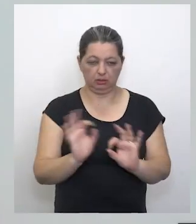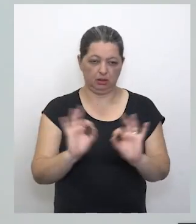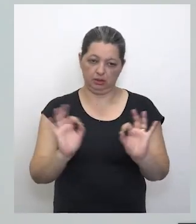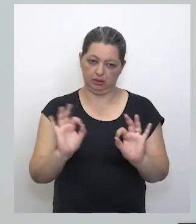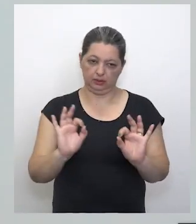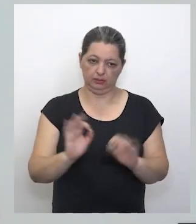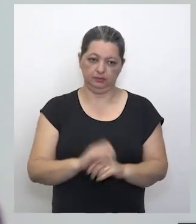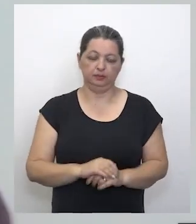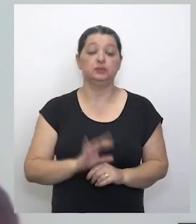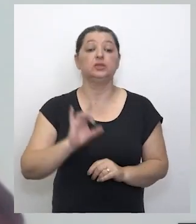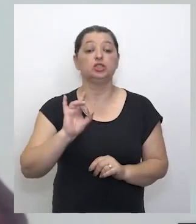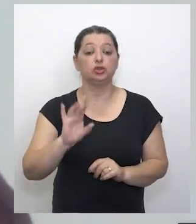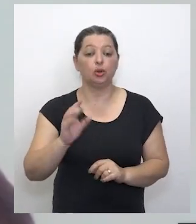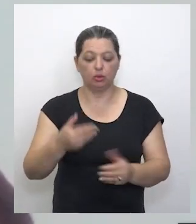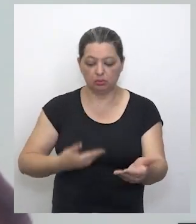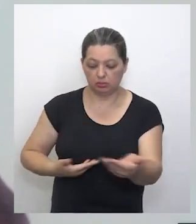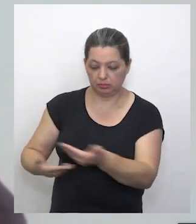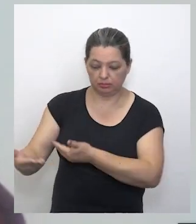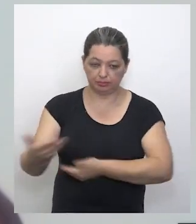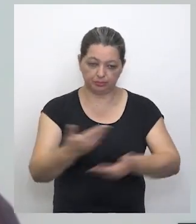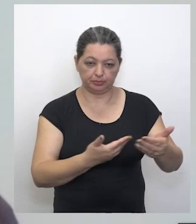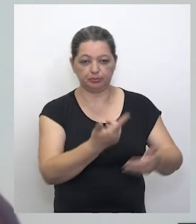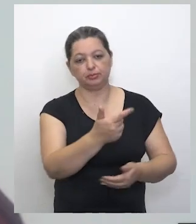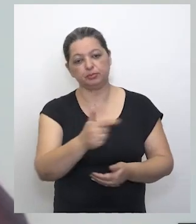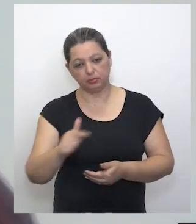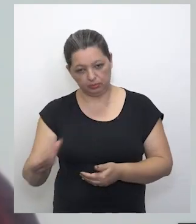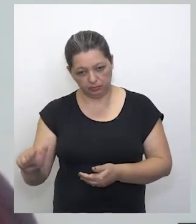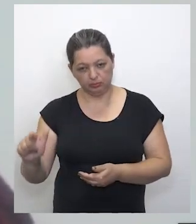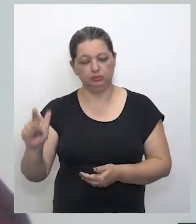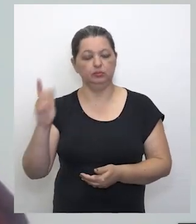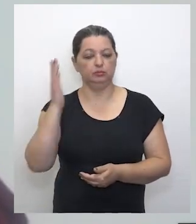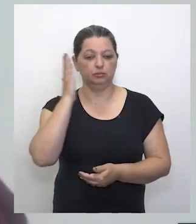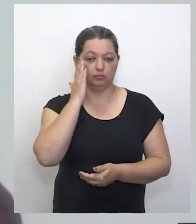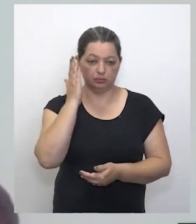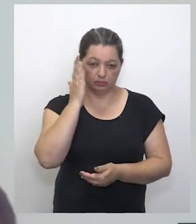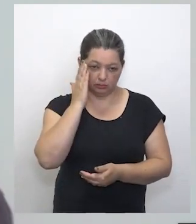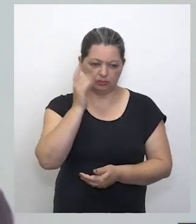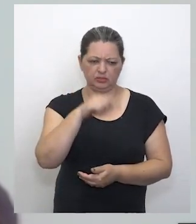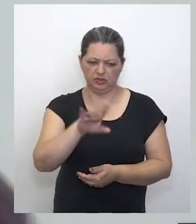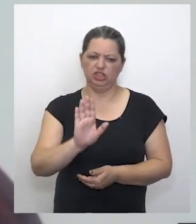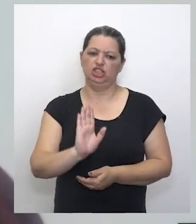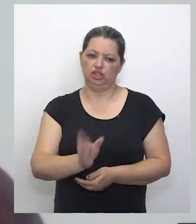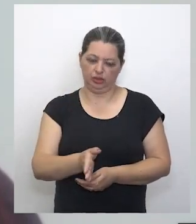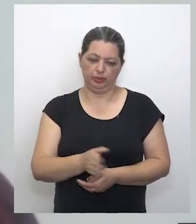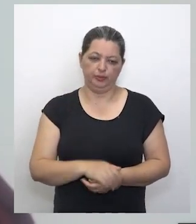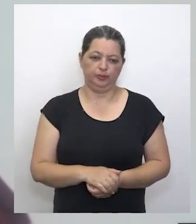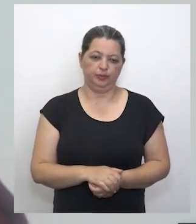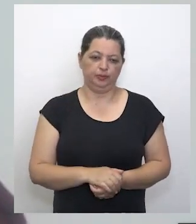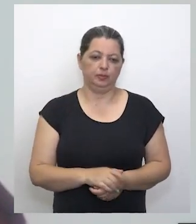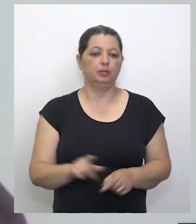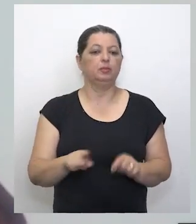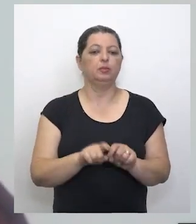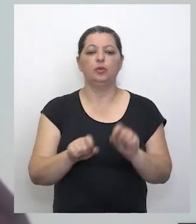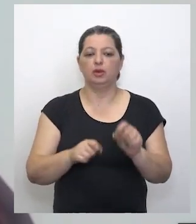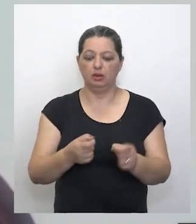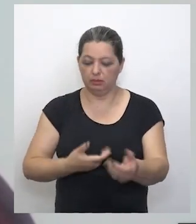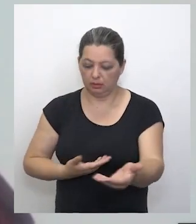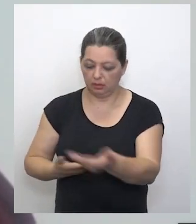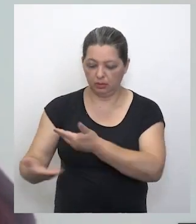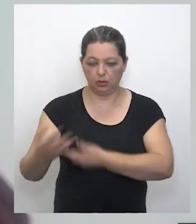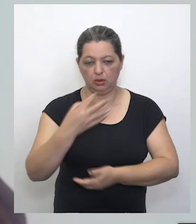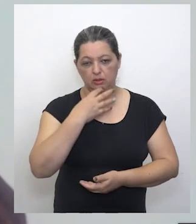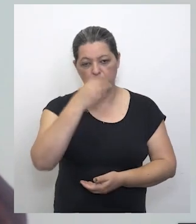só compartilhando novamente saberes que vocês já sabem, então a gente está fazendo uma troca aqui de